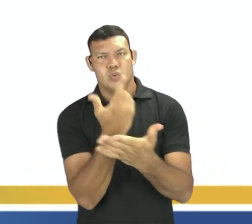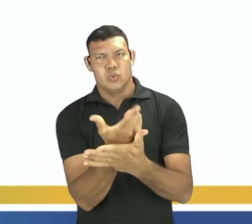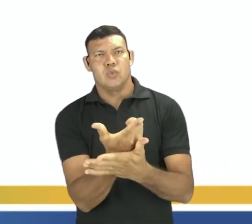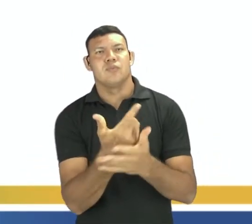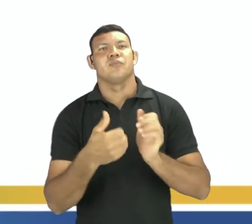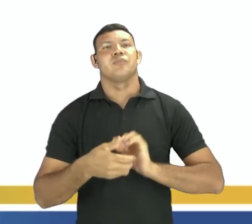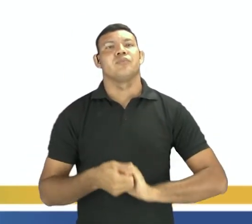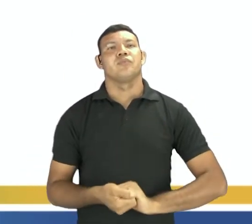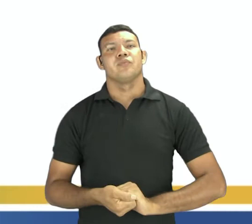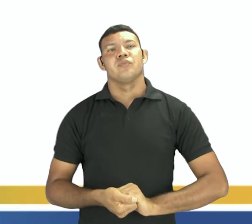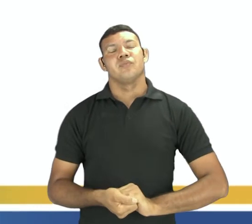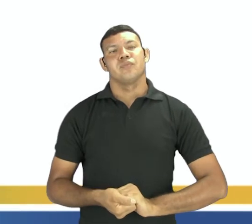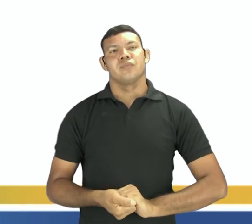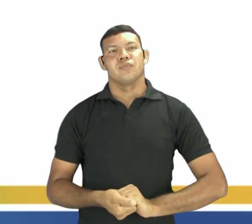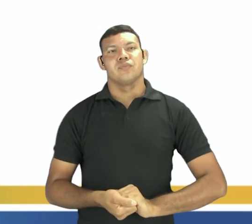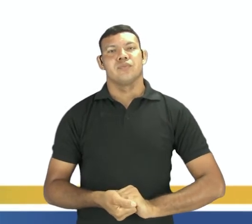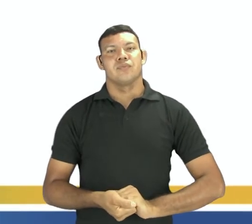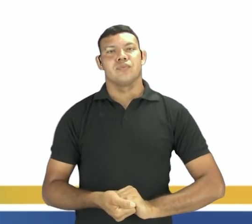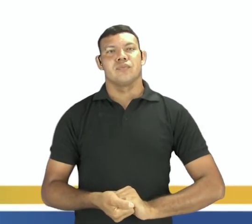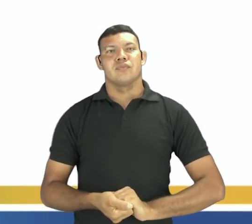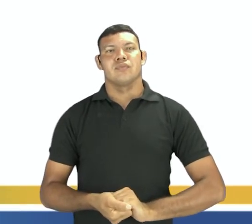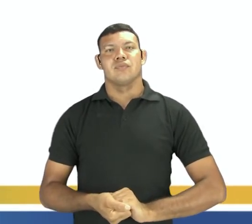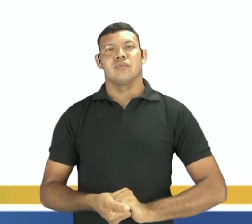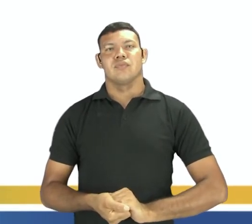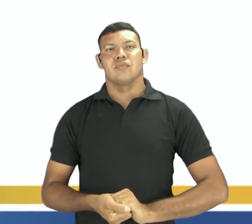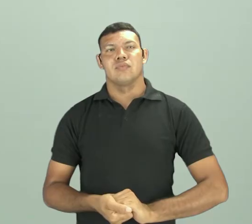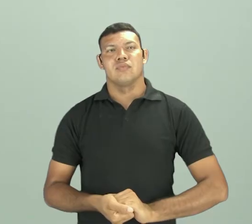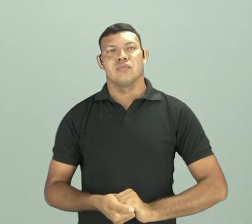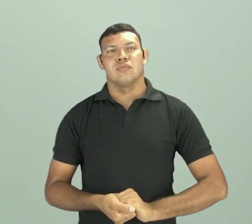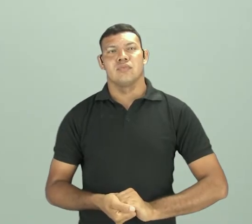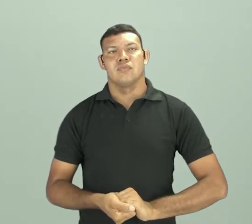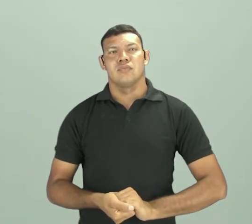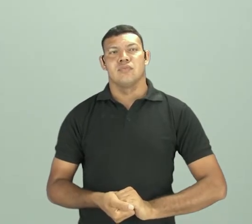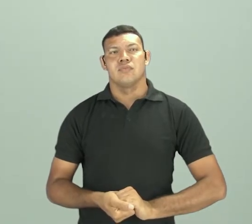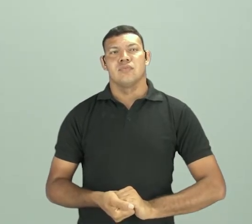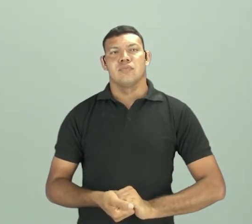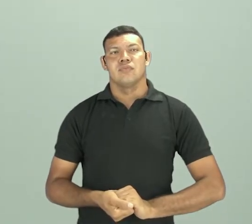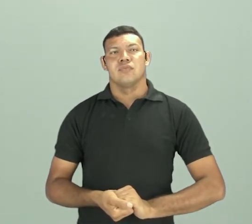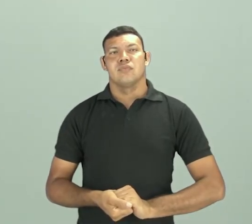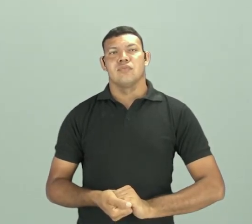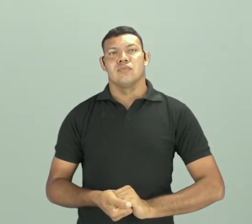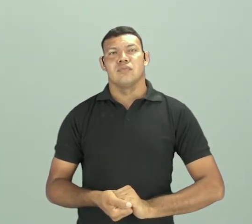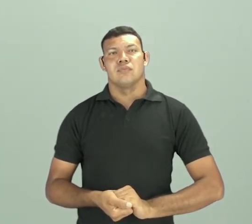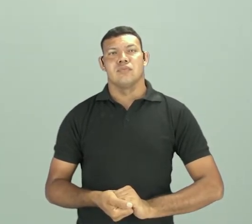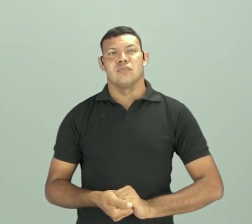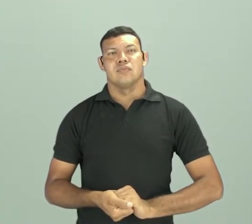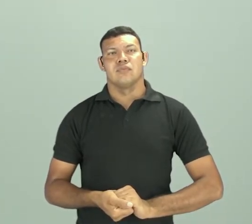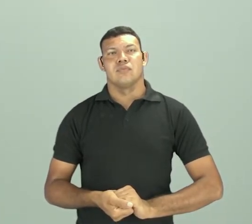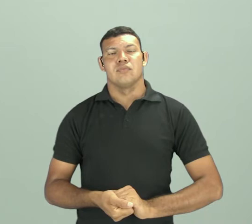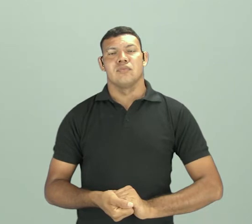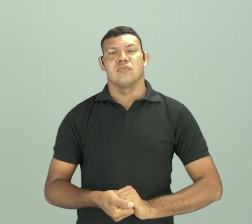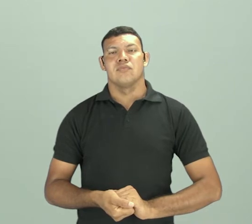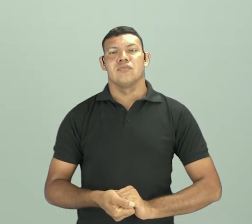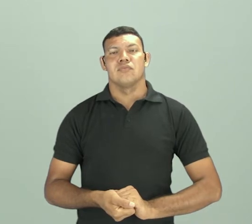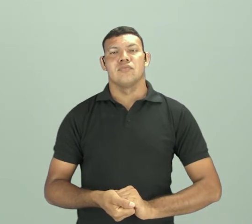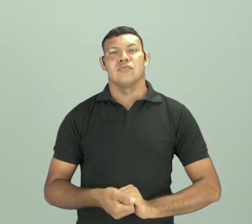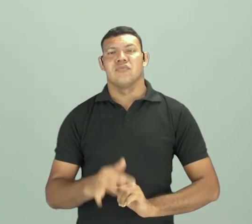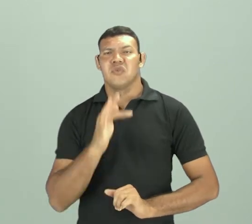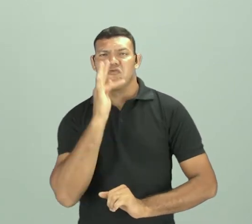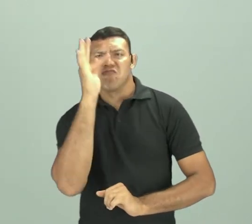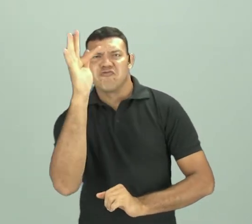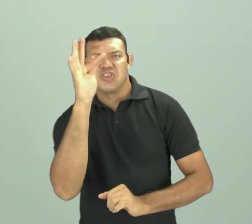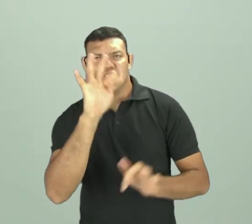be bought. Okay? We have the two ways of using the simple future. As duas maneiras de usar o futuro